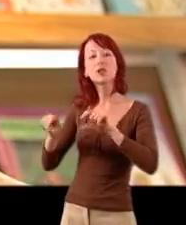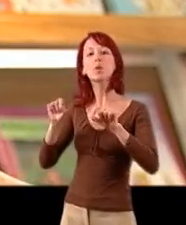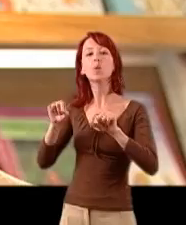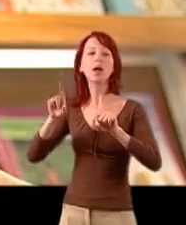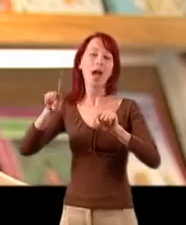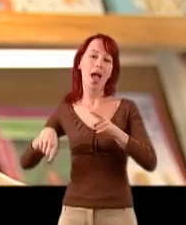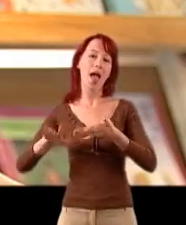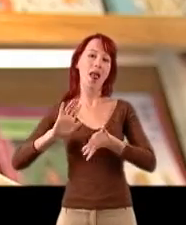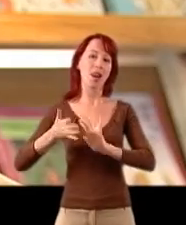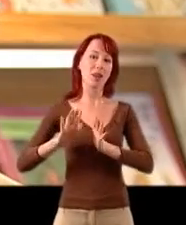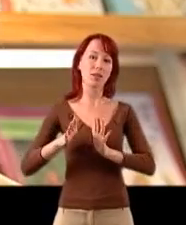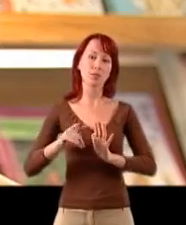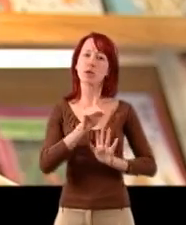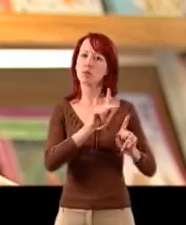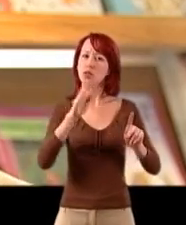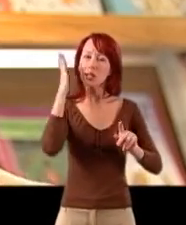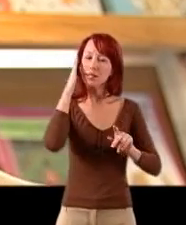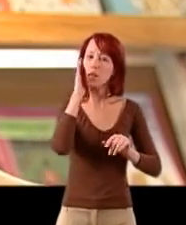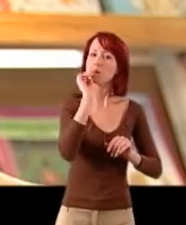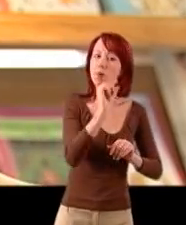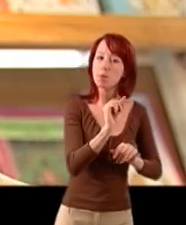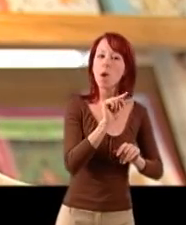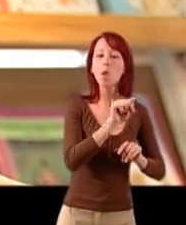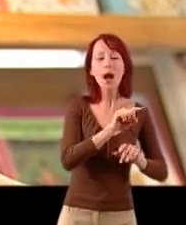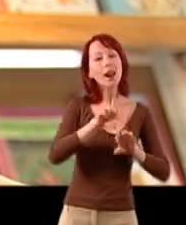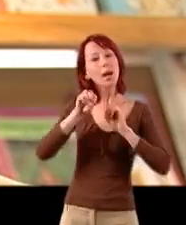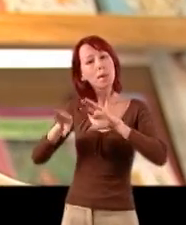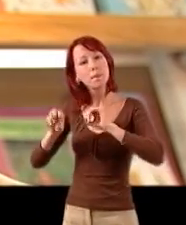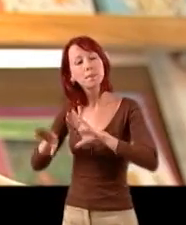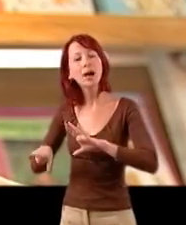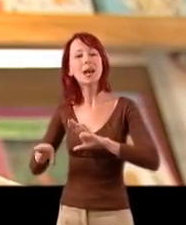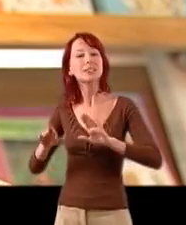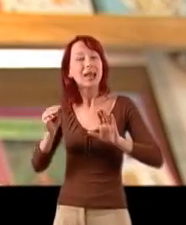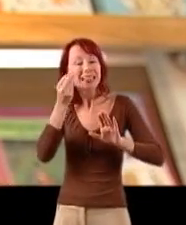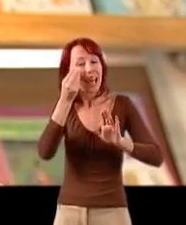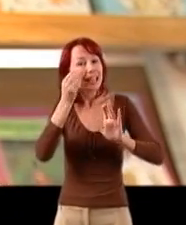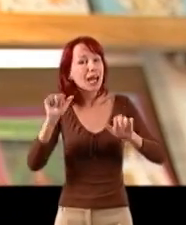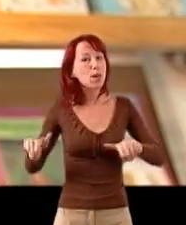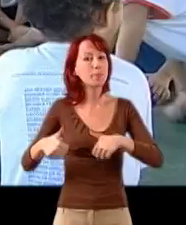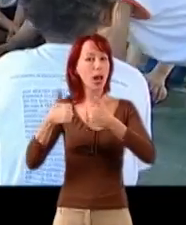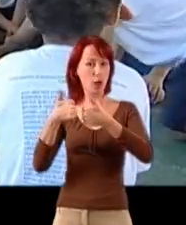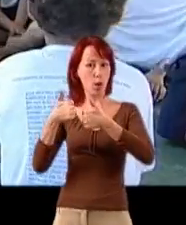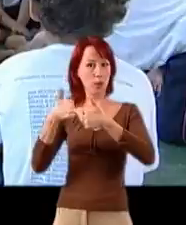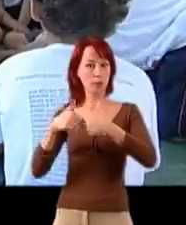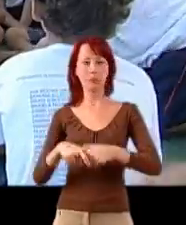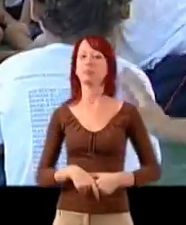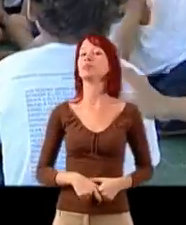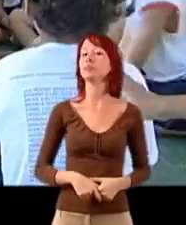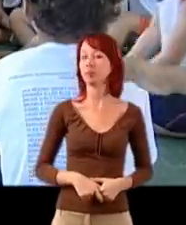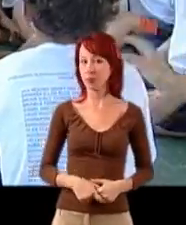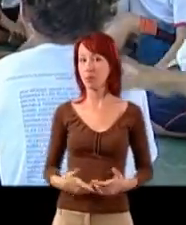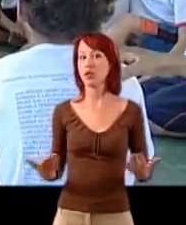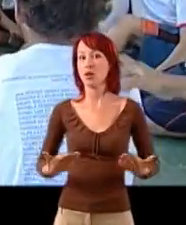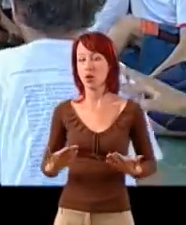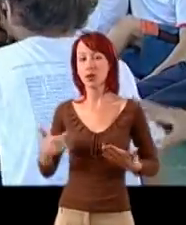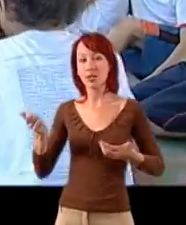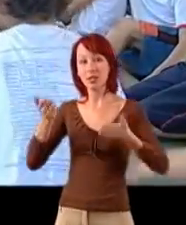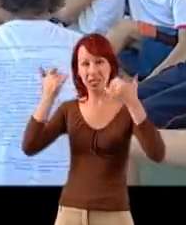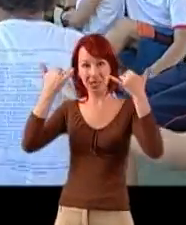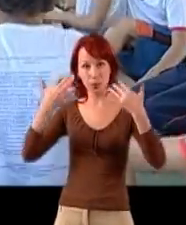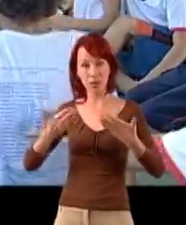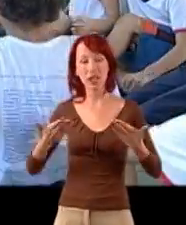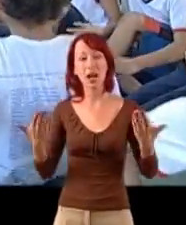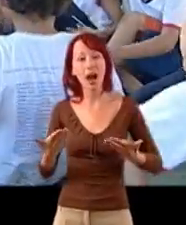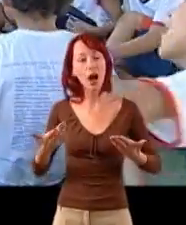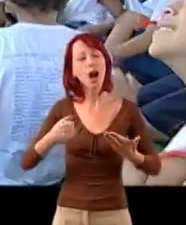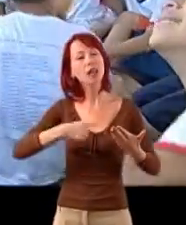da Libra, dentro do que ela sabe, mas ela passa o melhor que ela pode. Gente, a nossa atividade de hoje,